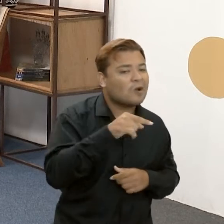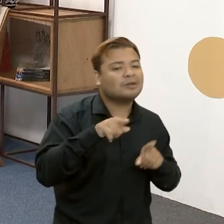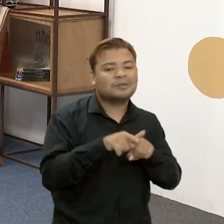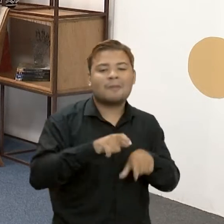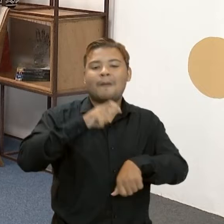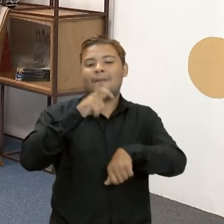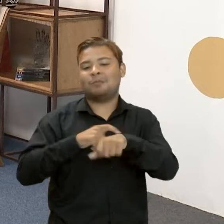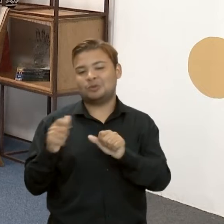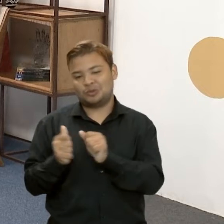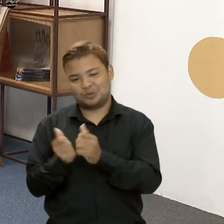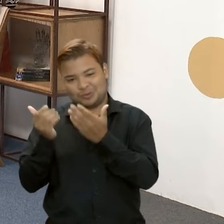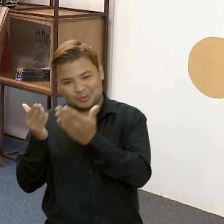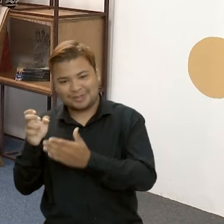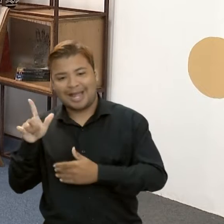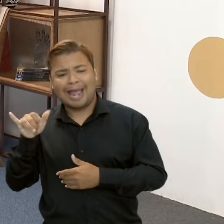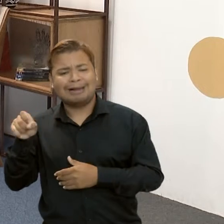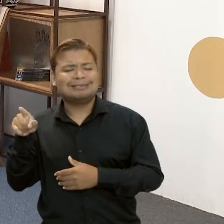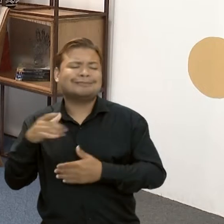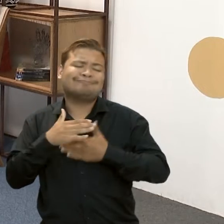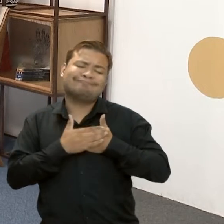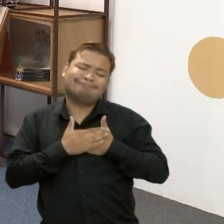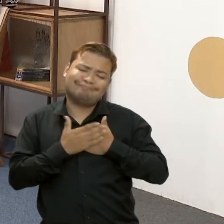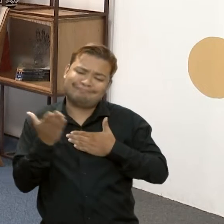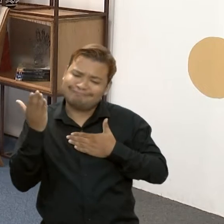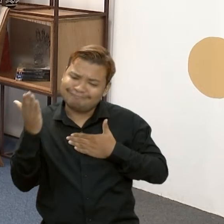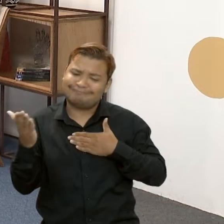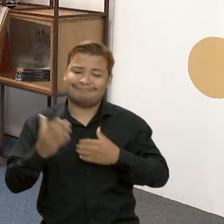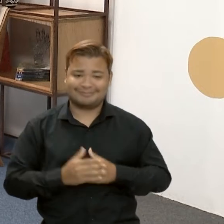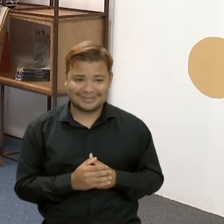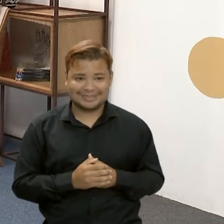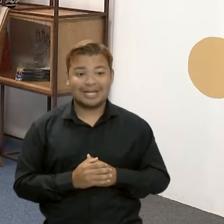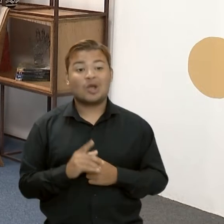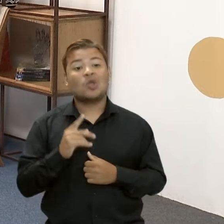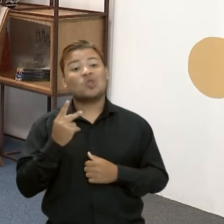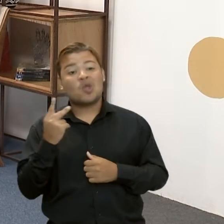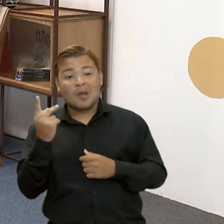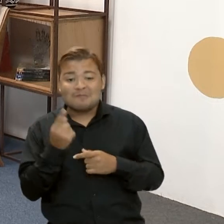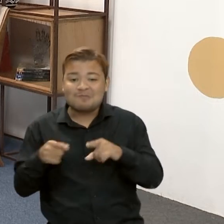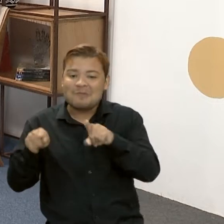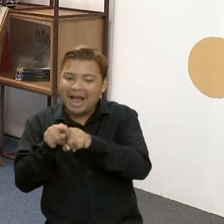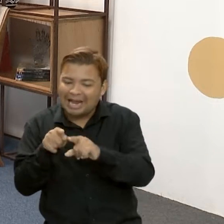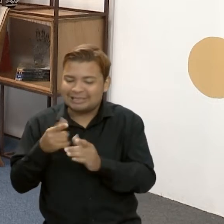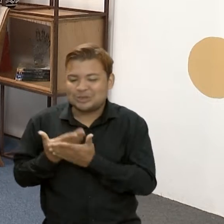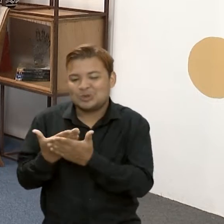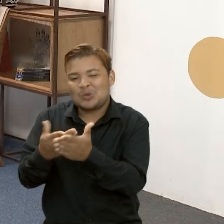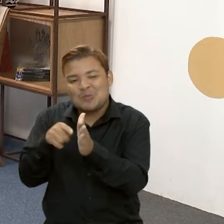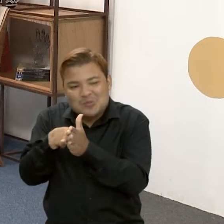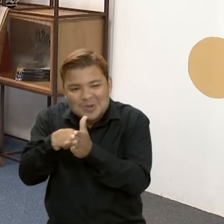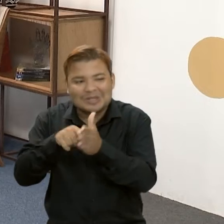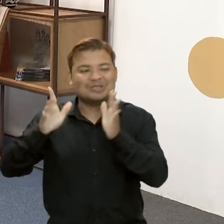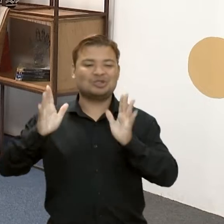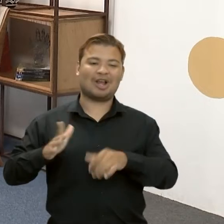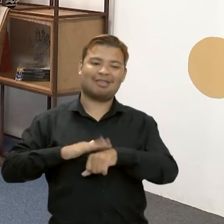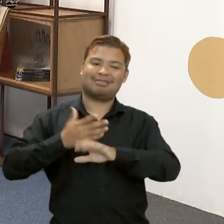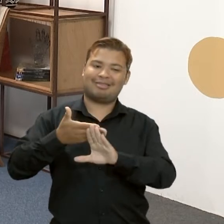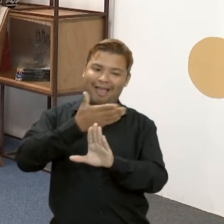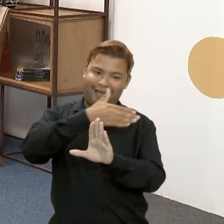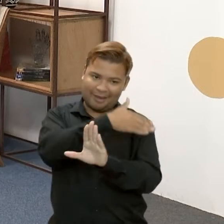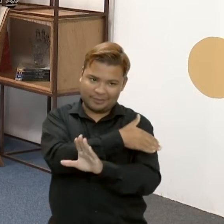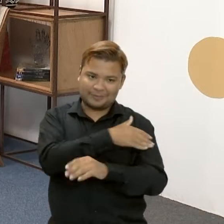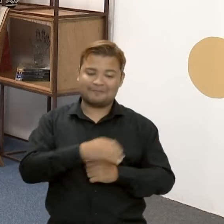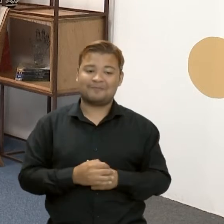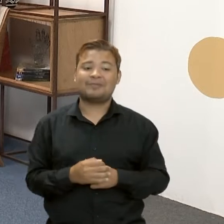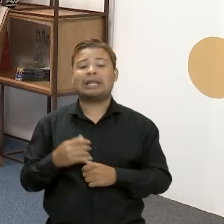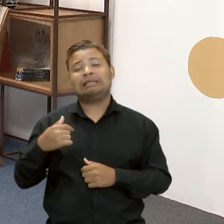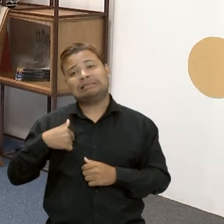a Elis, que é uma querida, e nós fazemos essa parceria na pesquisa já há um tempo, e estar na UFG,